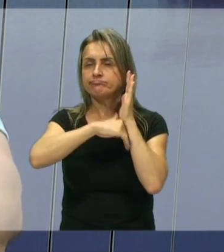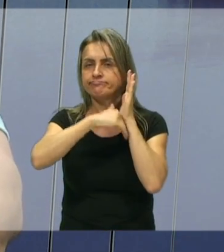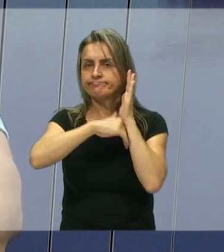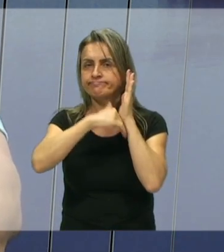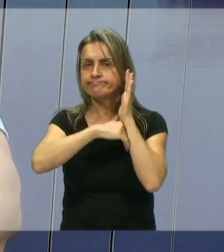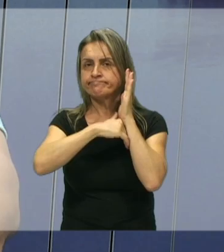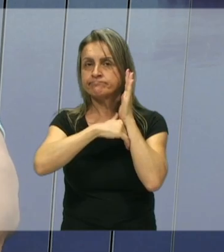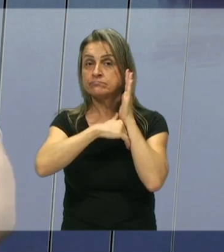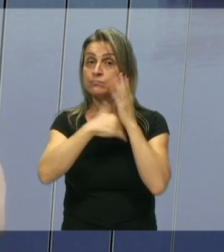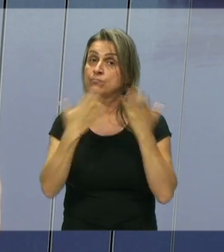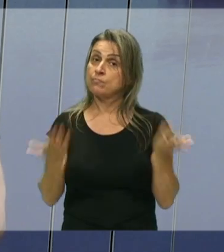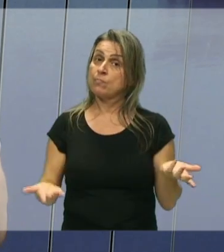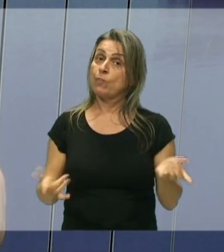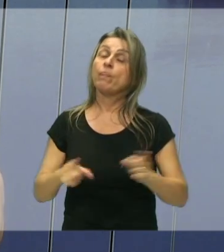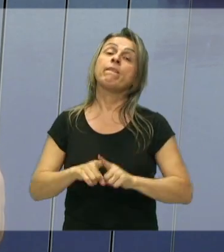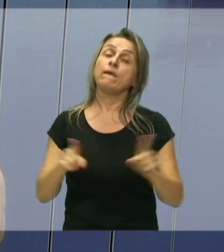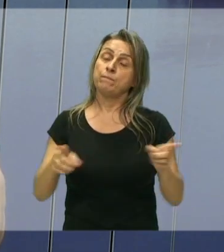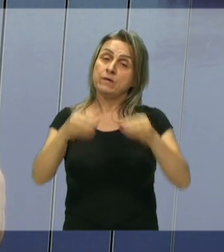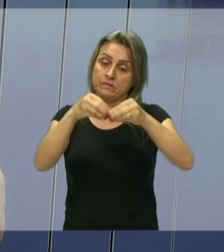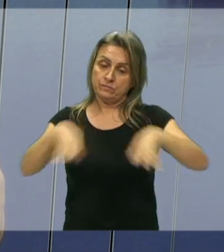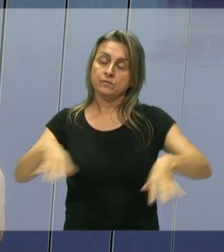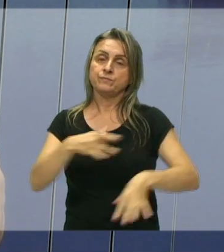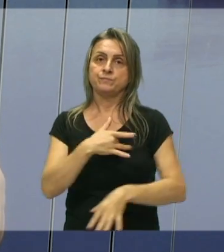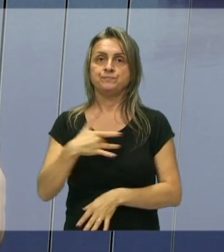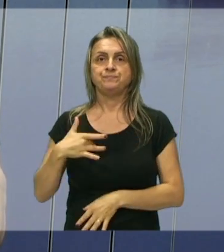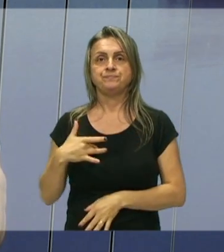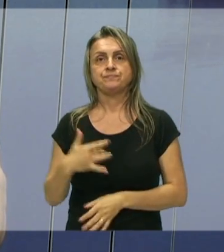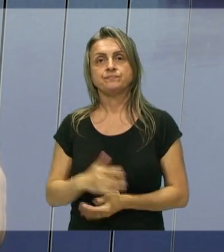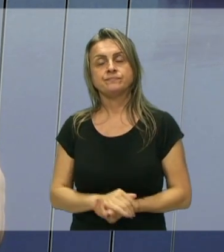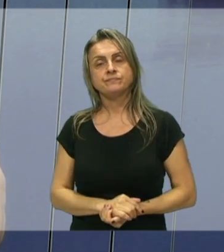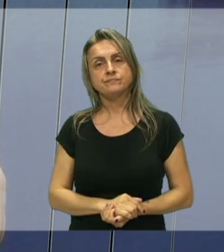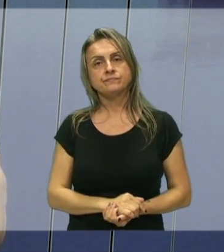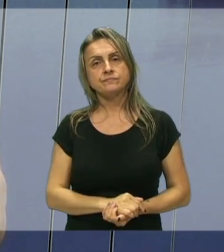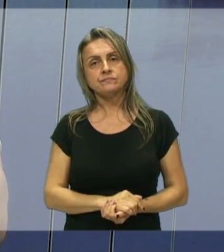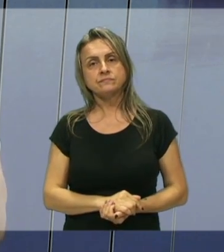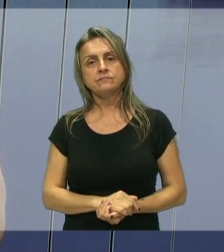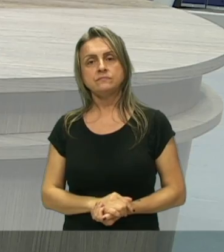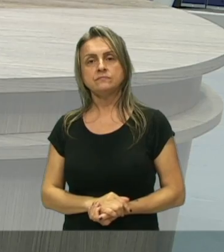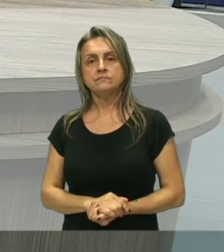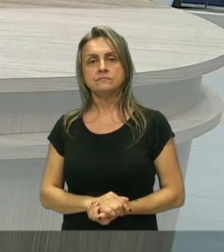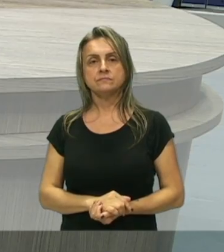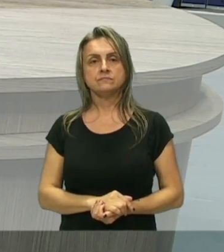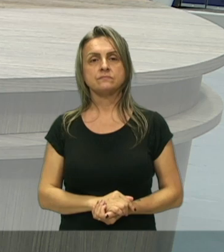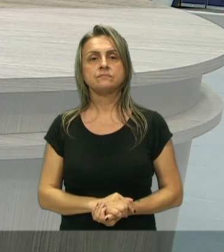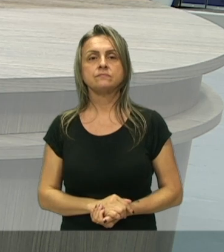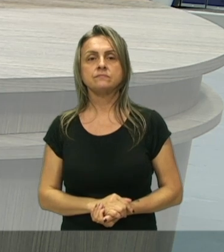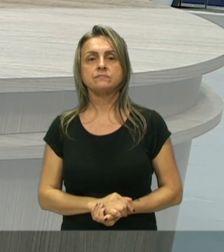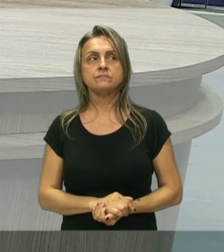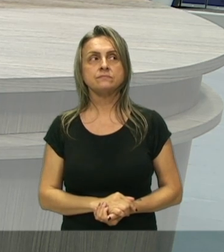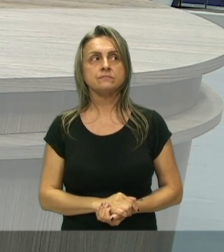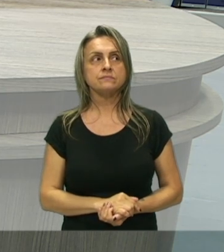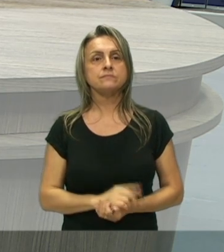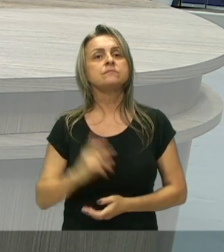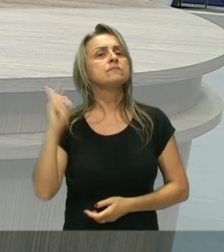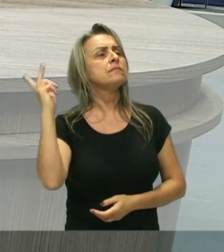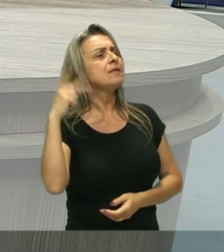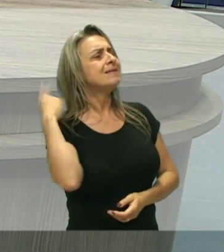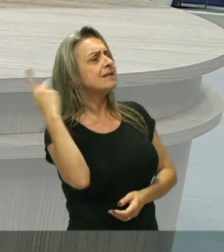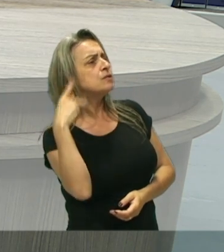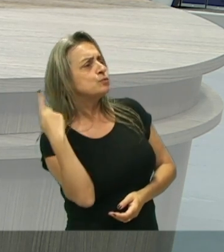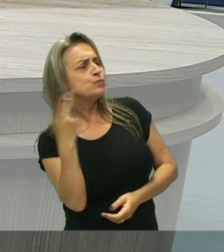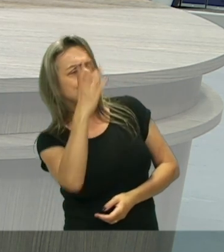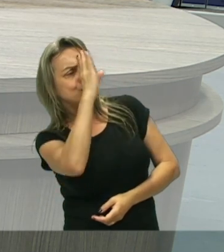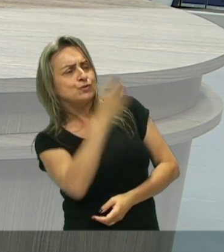Mas isso afeta em muito a saúde. Mas nas políticas diretas que são com recursos